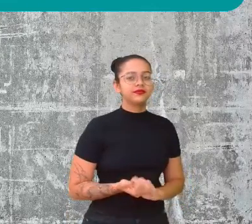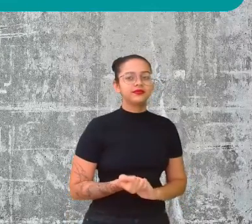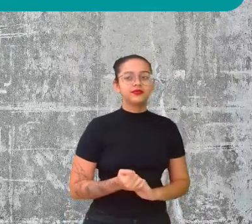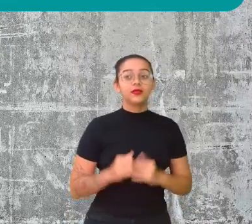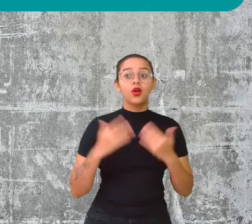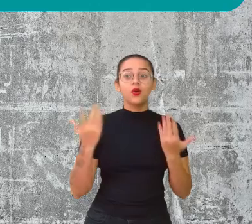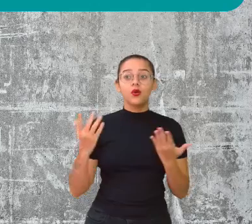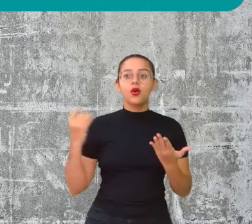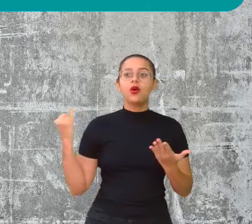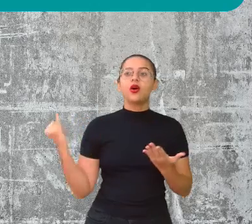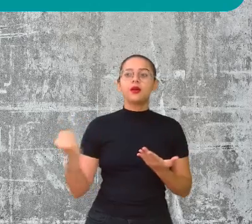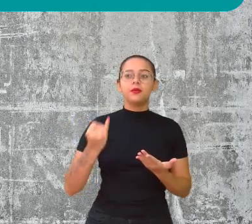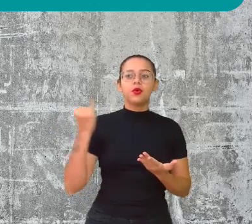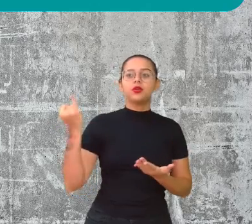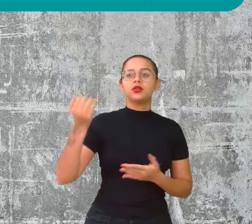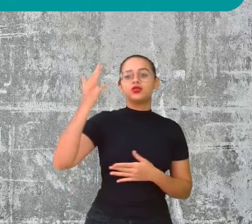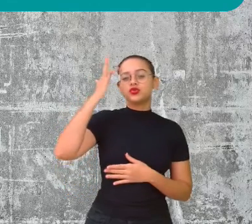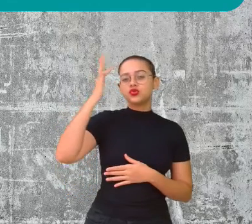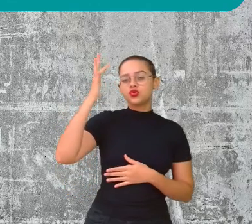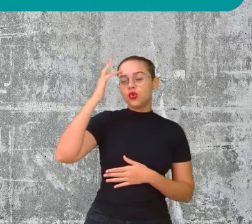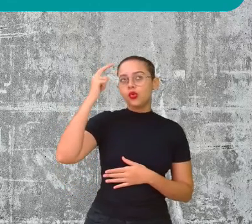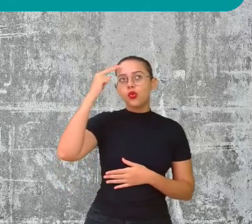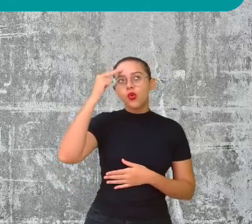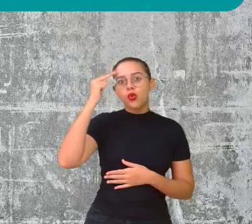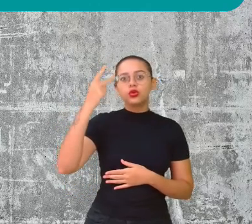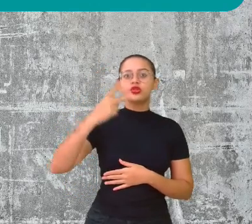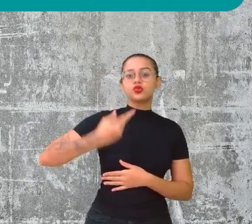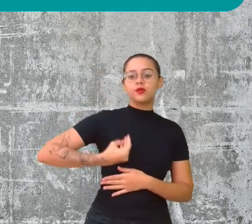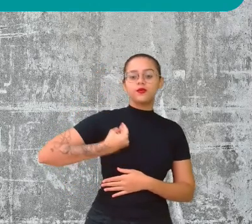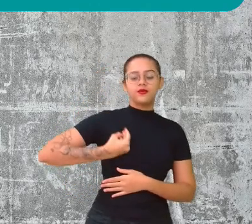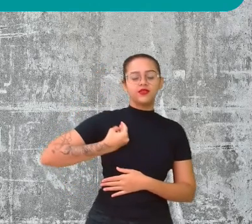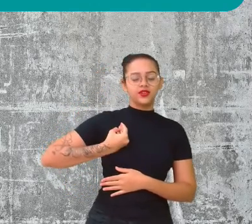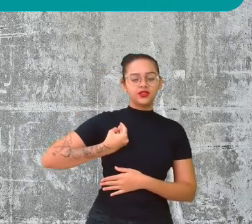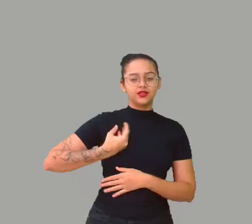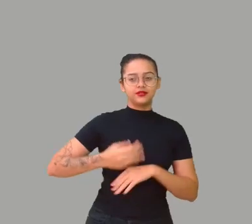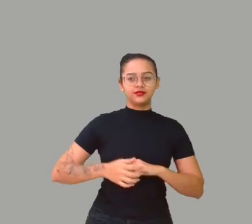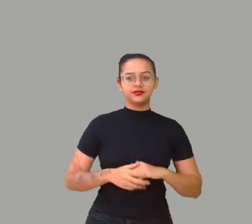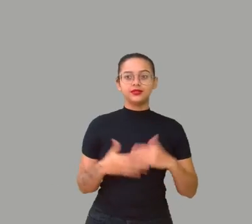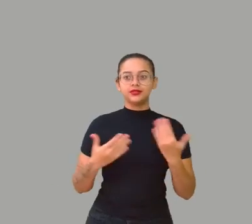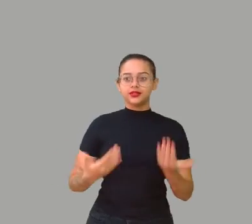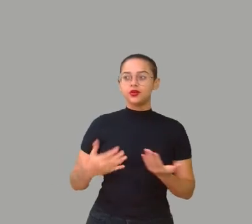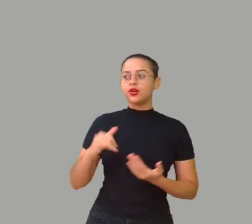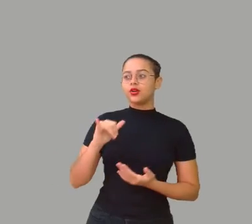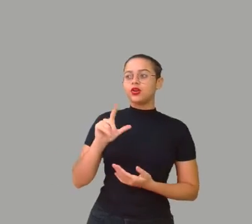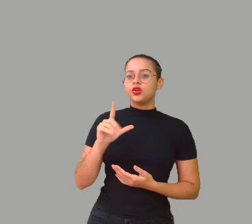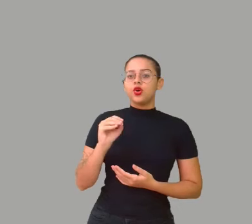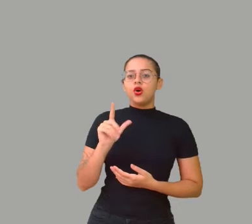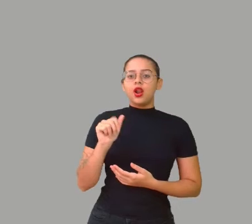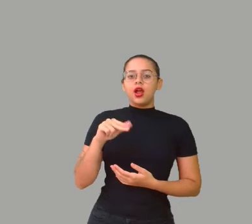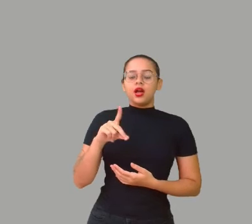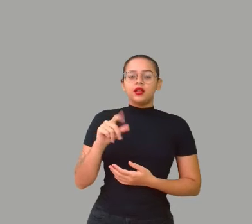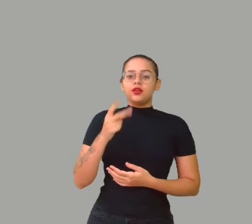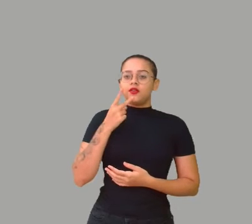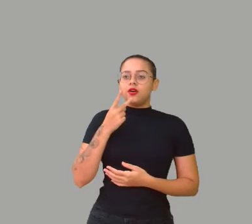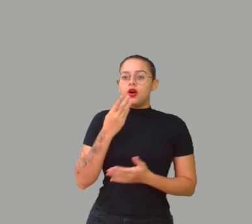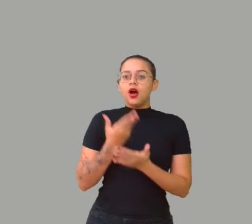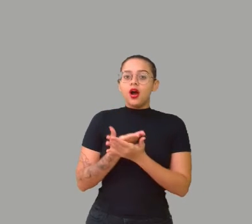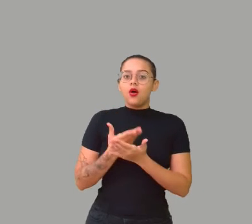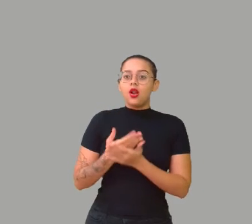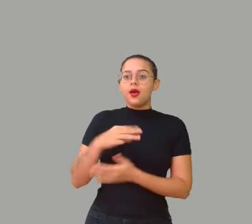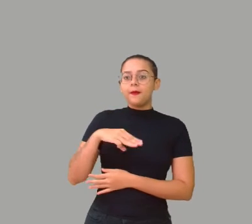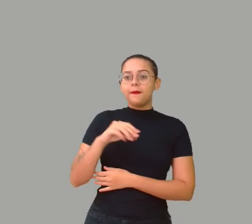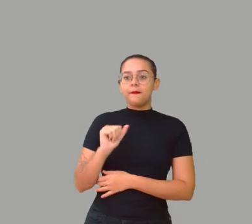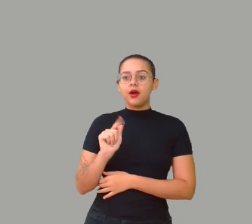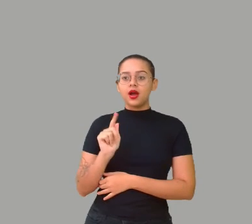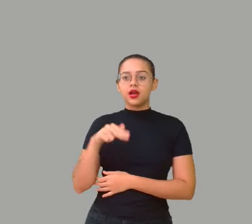a importância dos sonhos em sua vida? Então, como Yolanda falou, na nossa aula magna, a gente já trabalhou um pouquinho